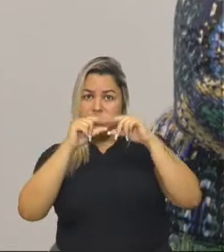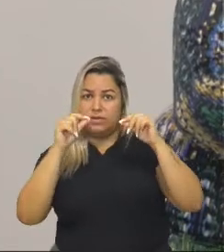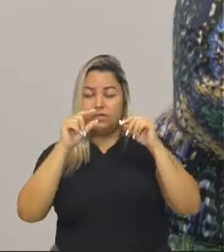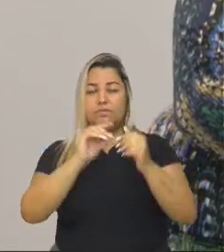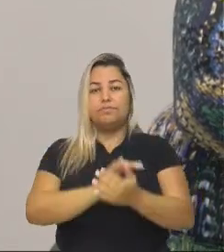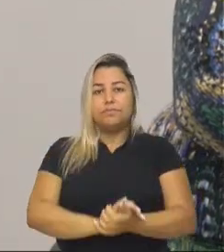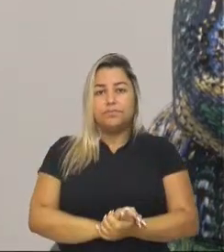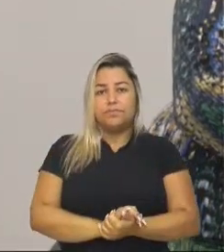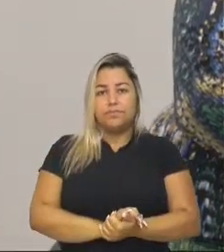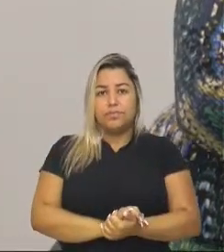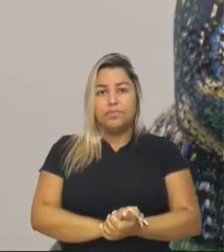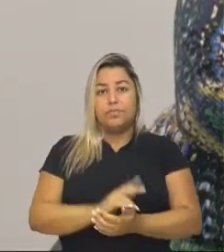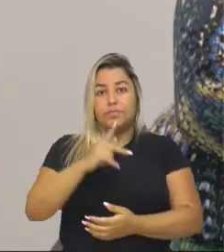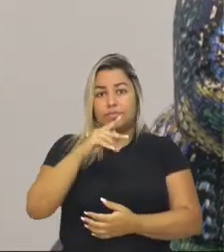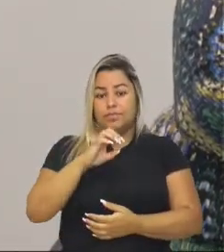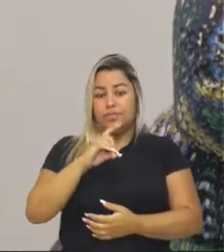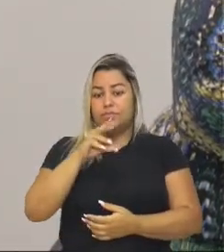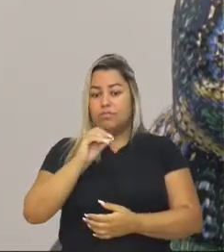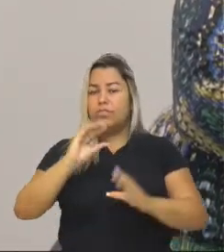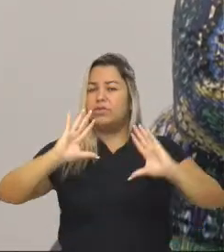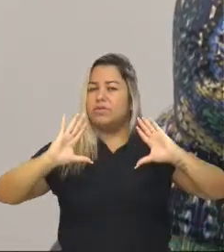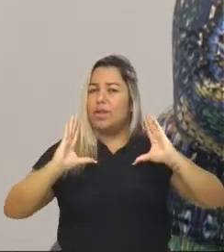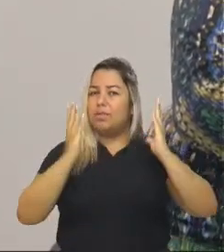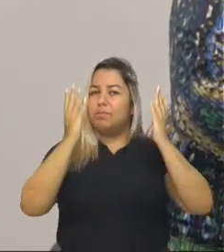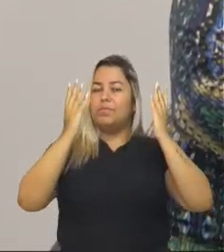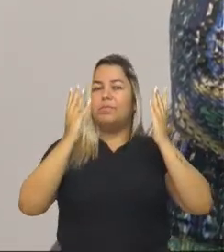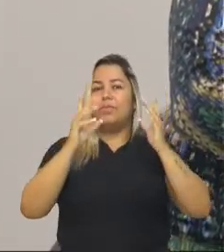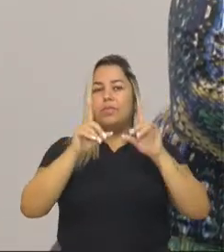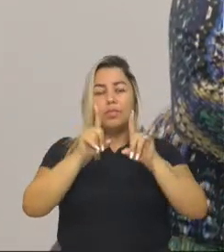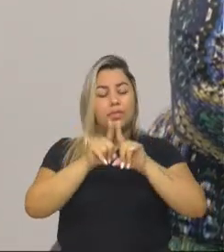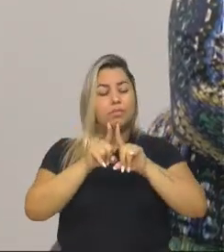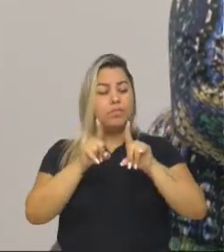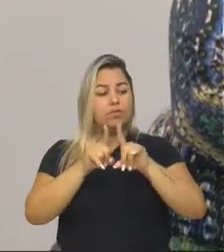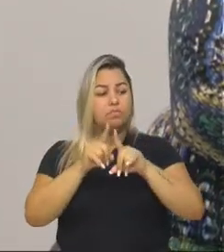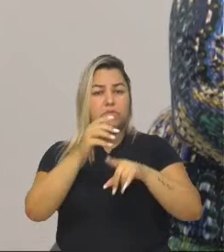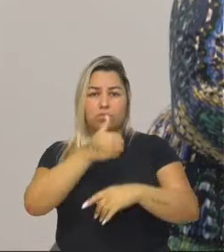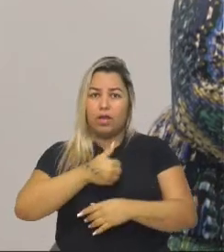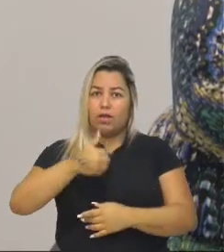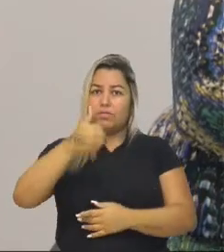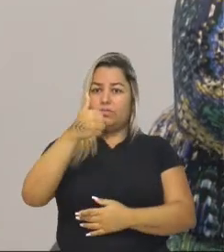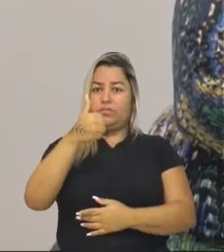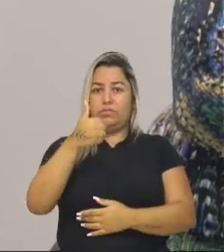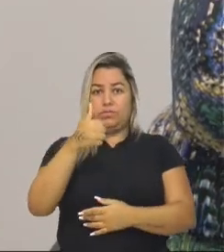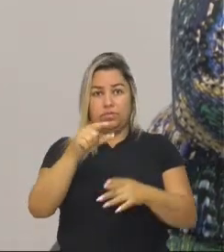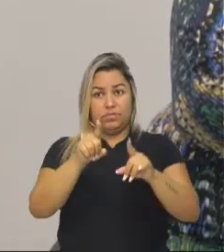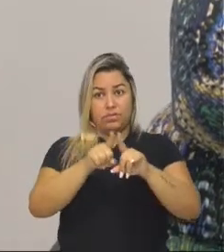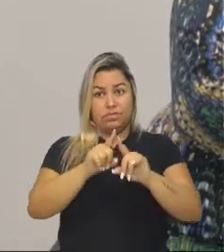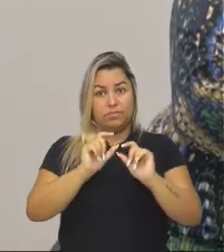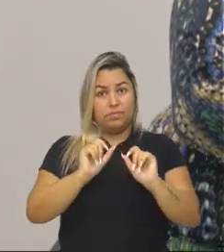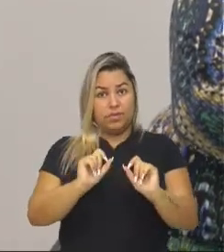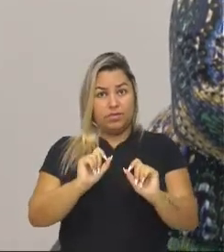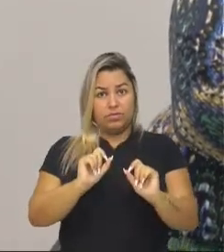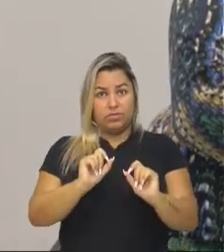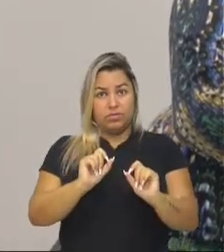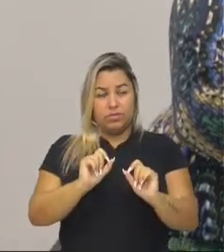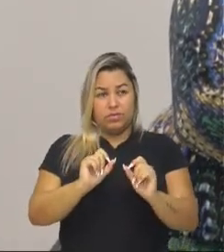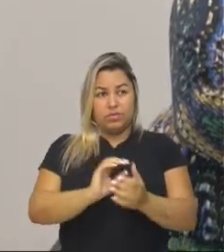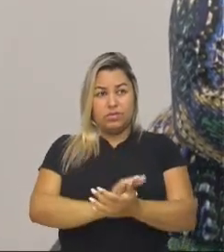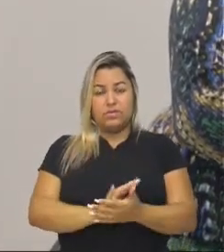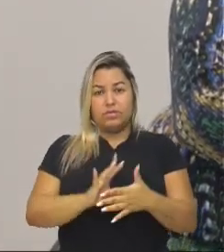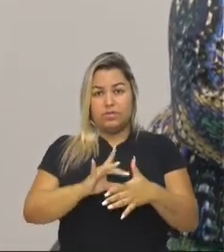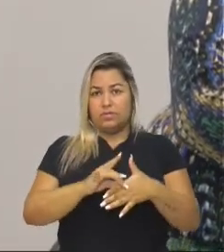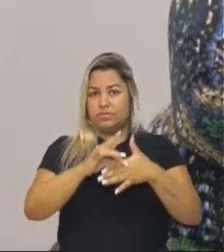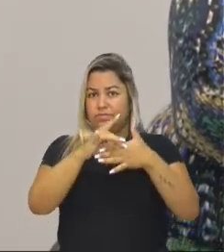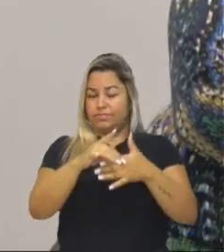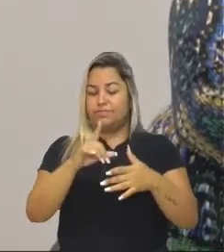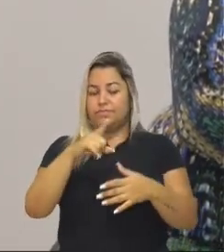que, como o Pedro falou, assim, foi um dia de celebração e um dia de potencializar a perspectiva de que, apesar desses que